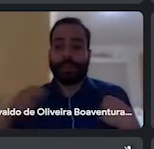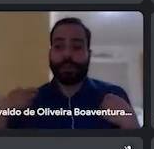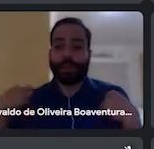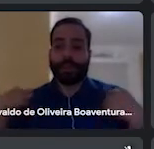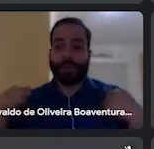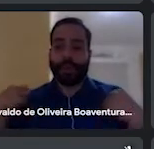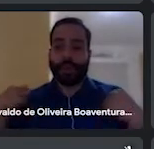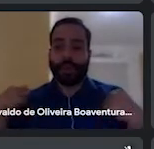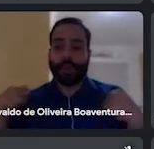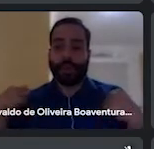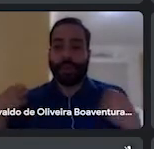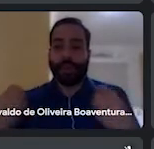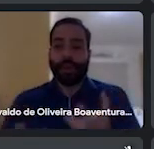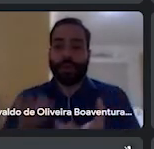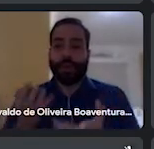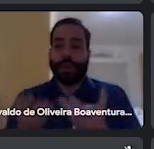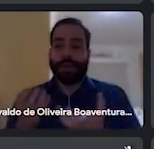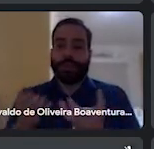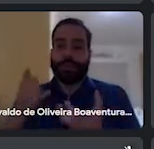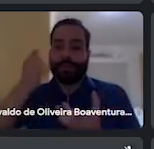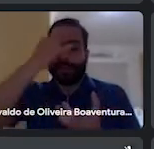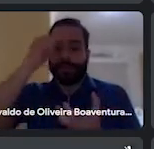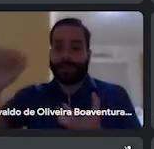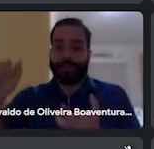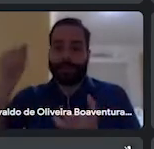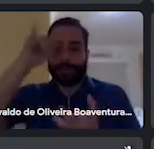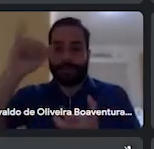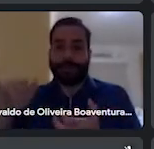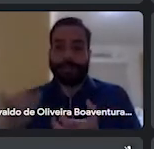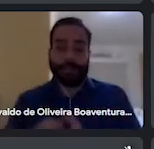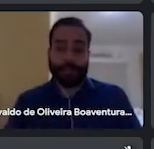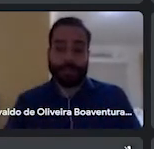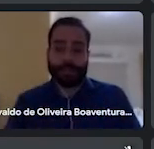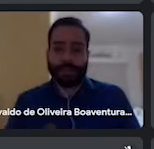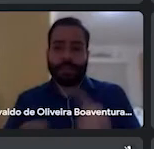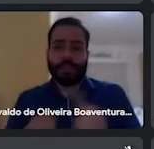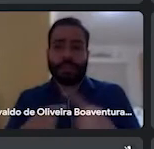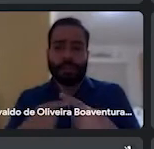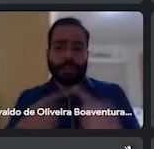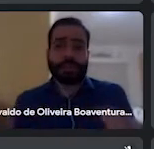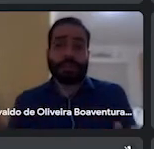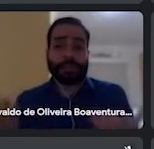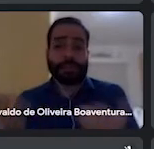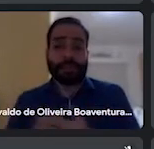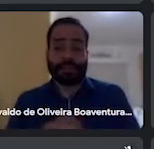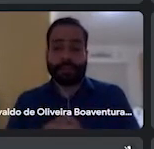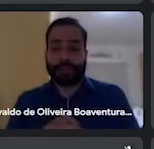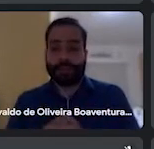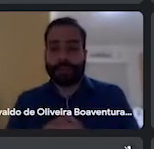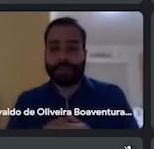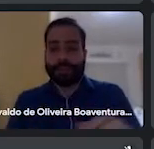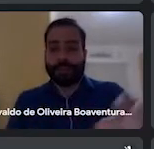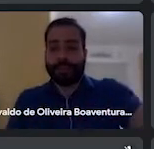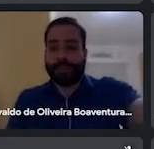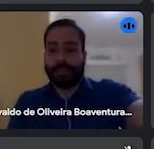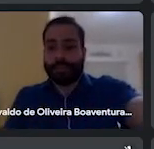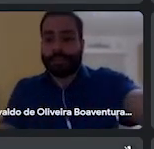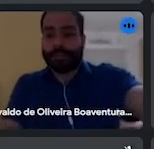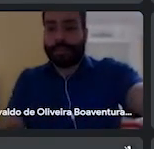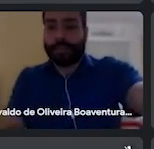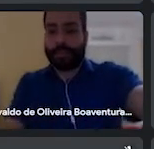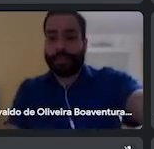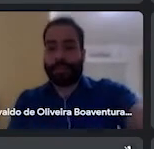anti-chama. Por que isso? para